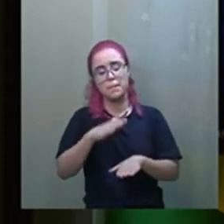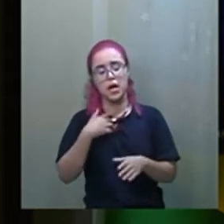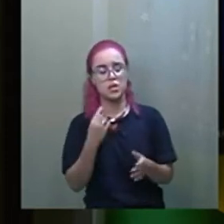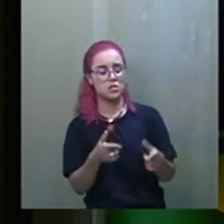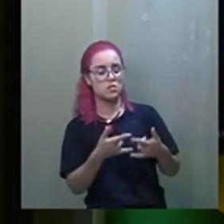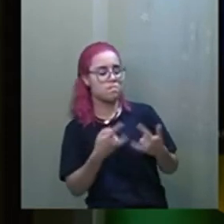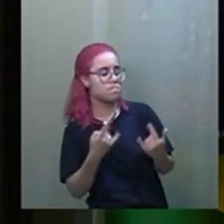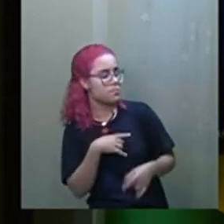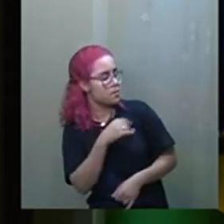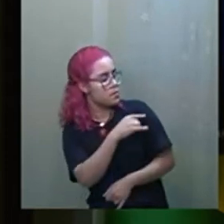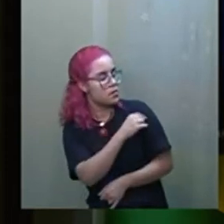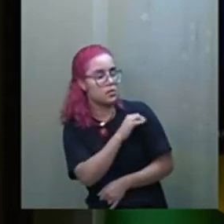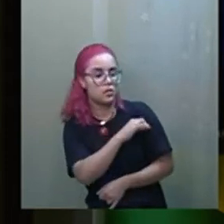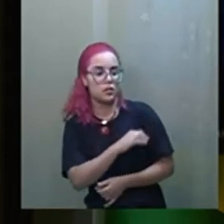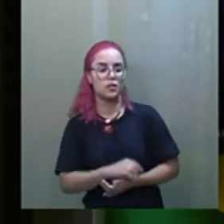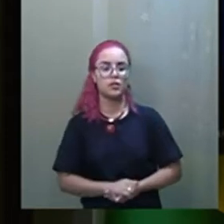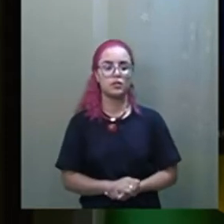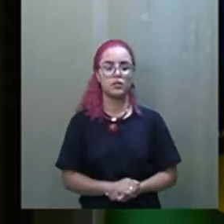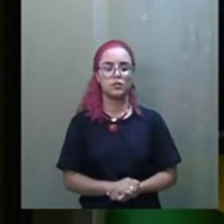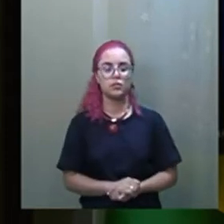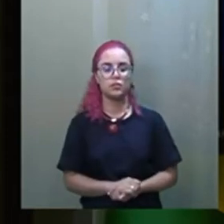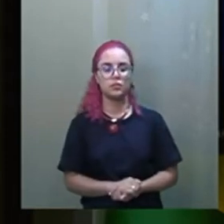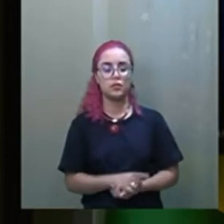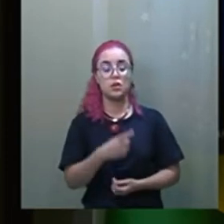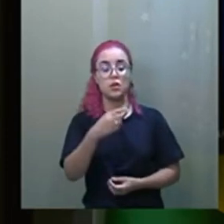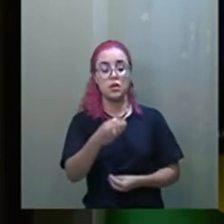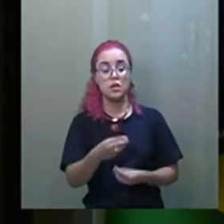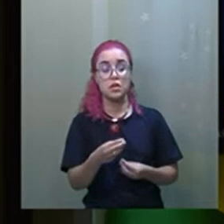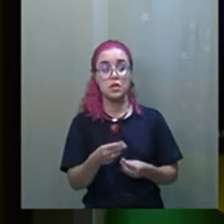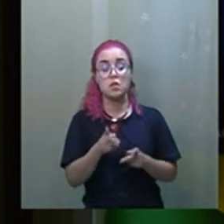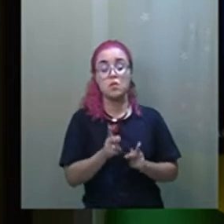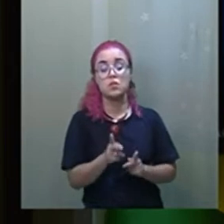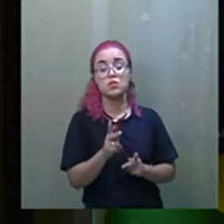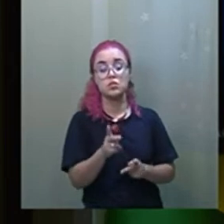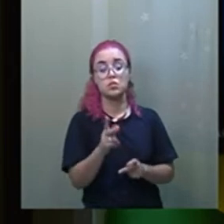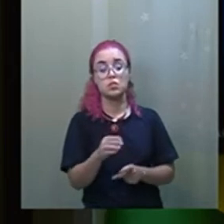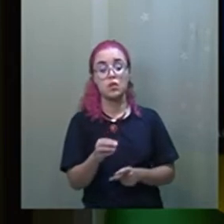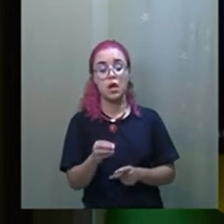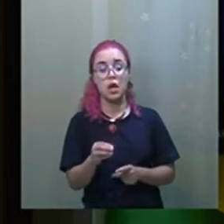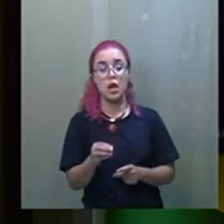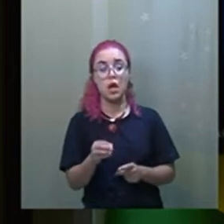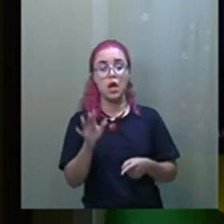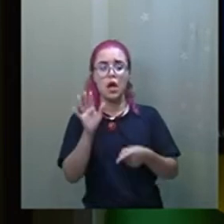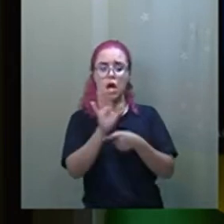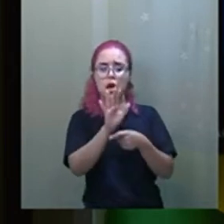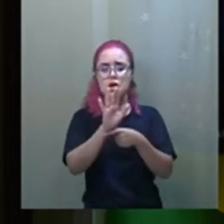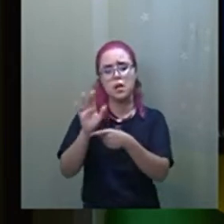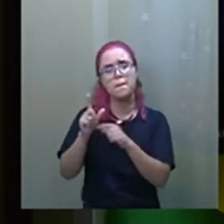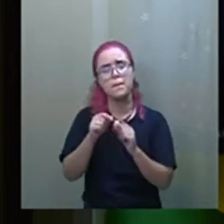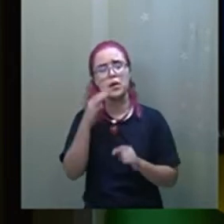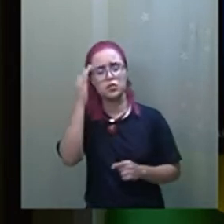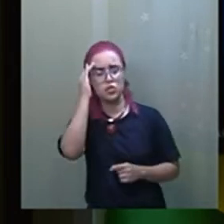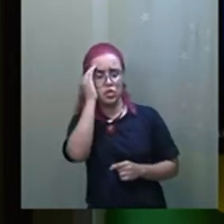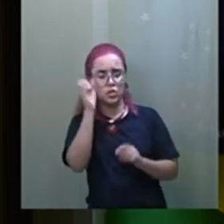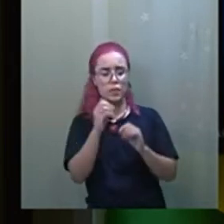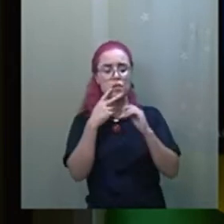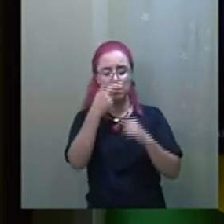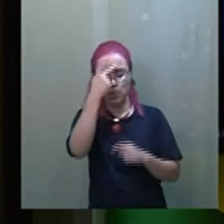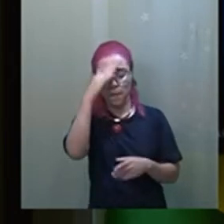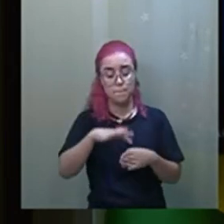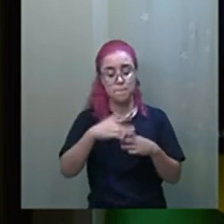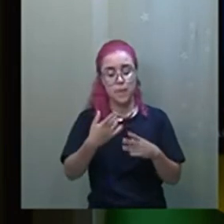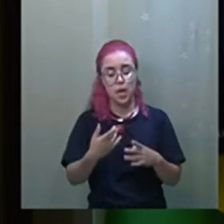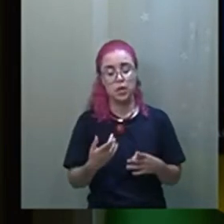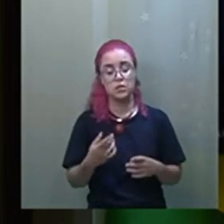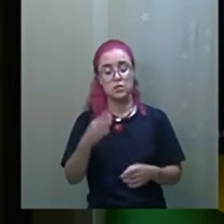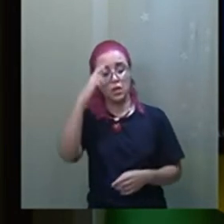e continuar a campanha de conscientização, porque isso sim é mais democrático, é mais respeitoso.